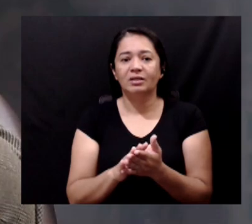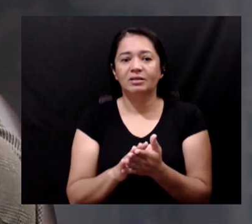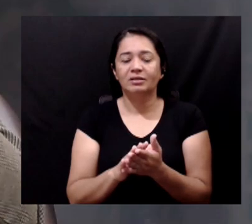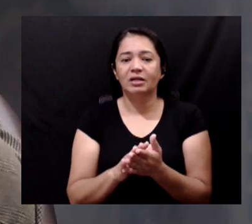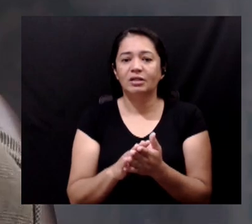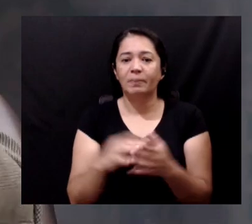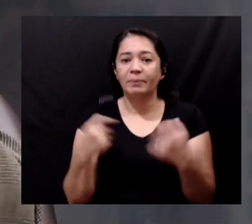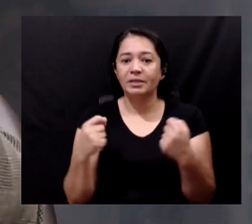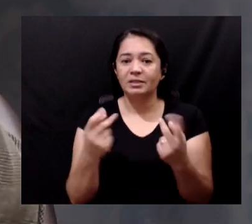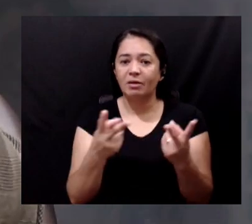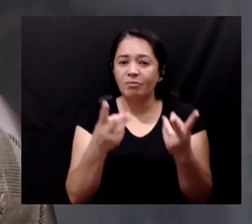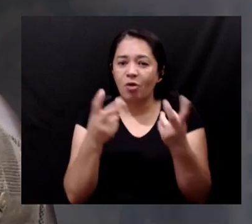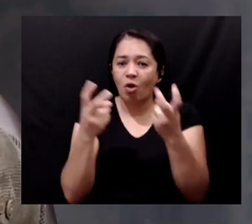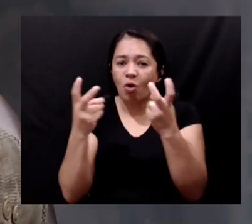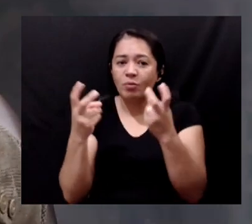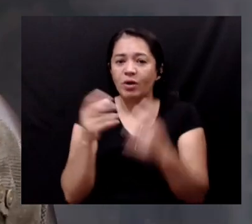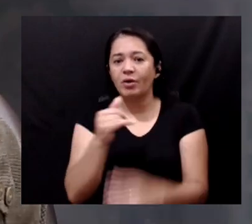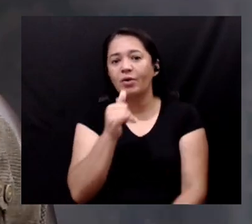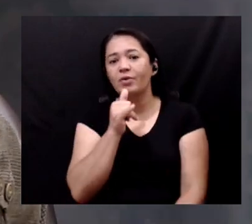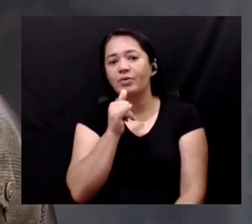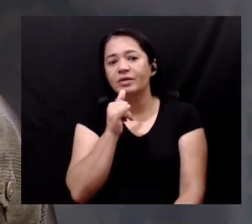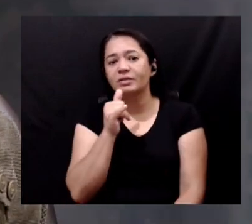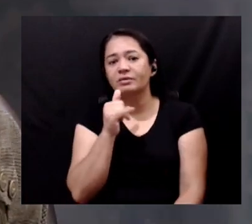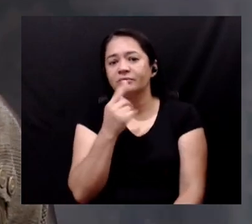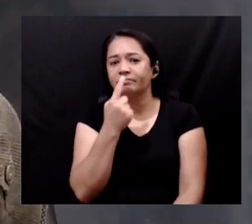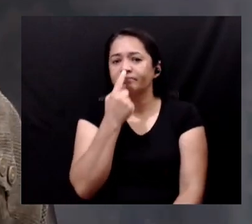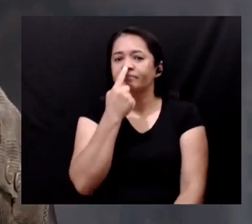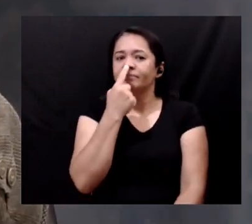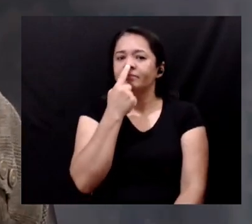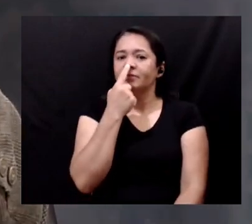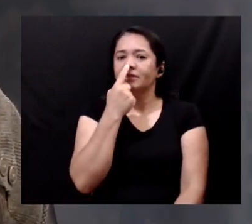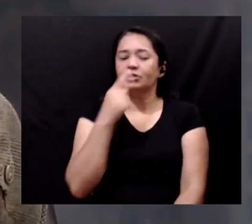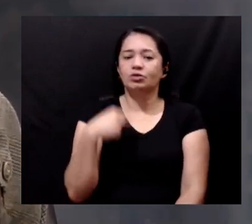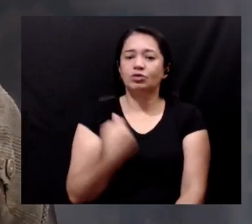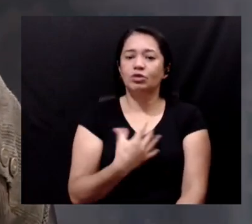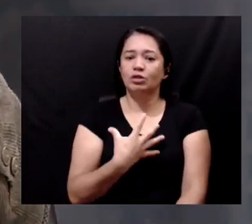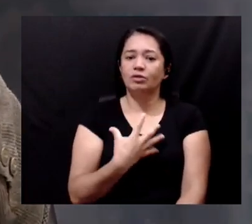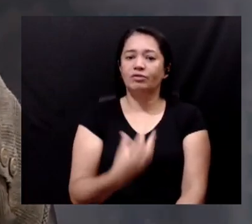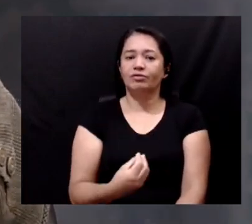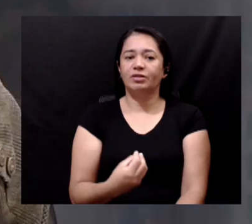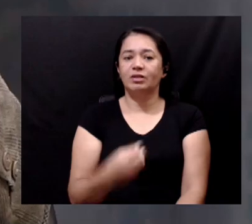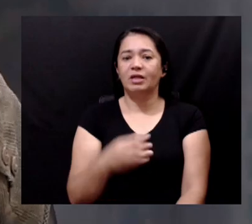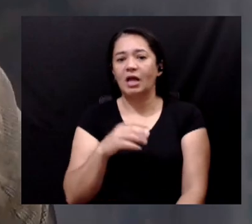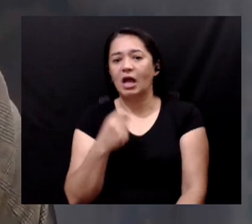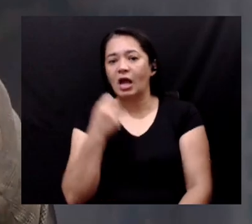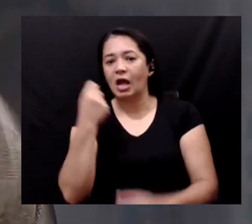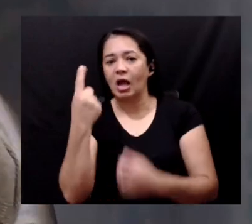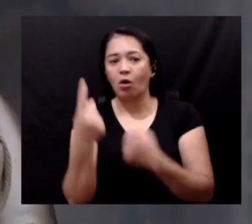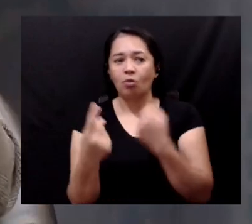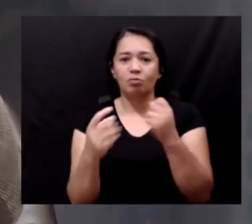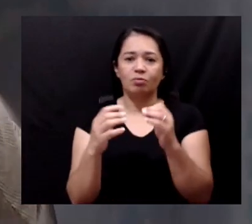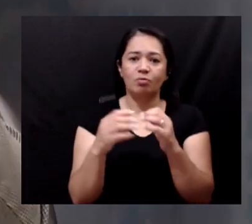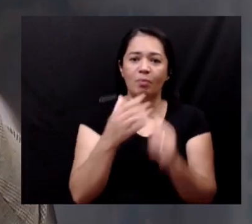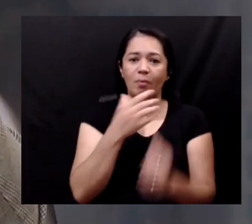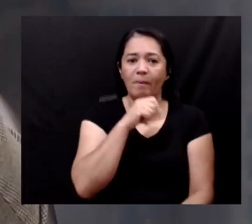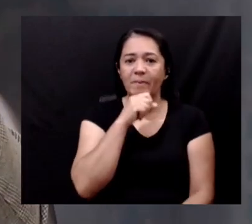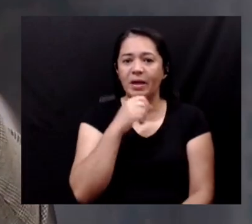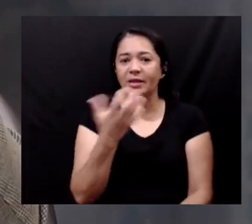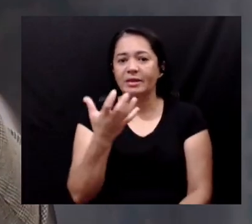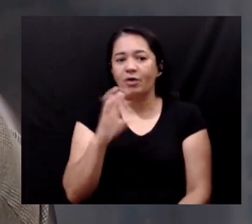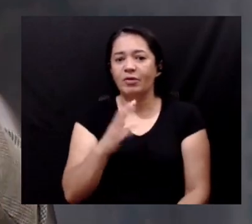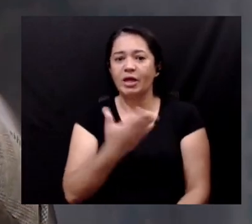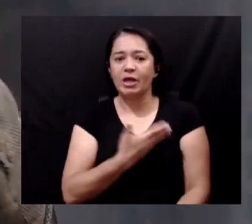observar, por exemplo, estar mais próximos dos nossos filhos. Muitos pais não querem que o amiguinho ou os amigos venham